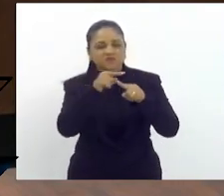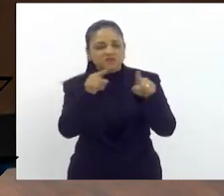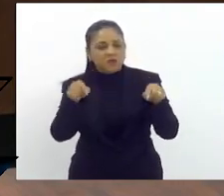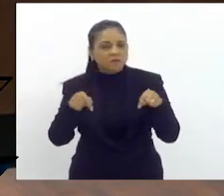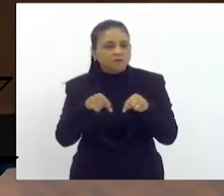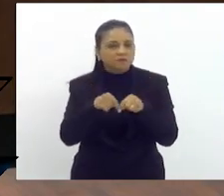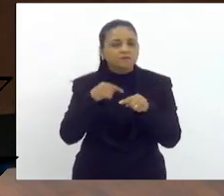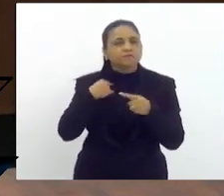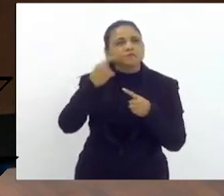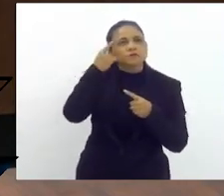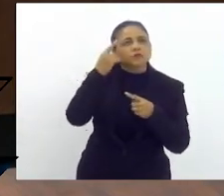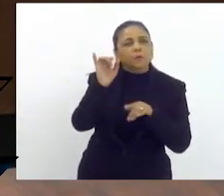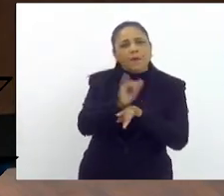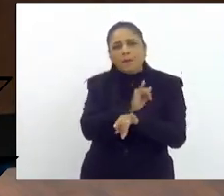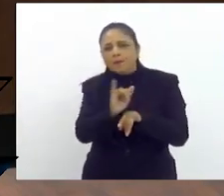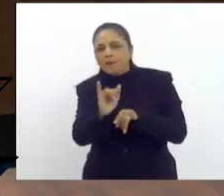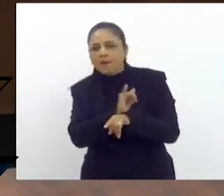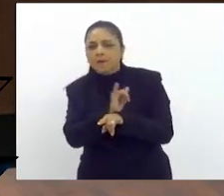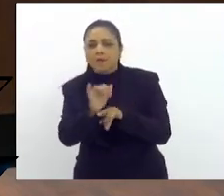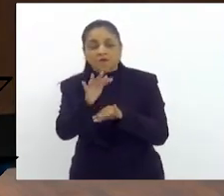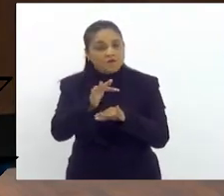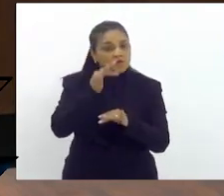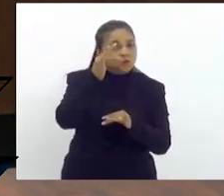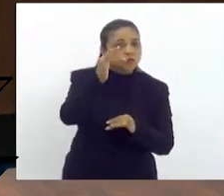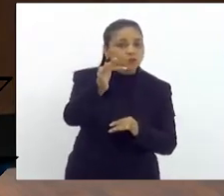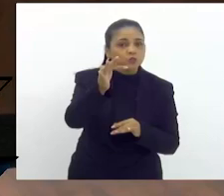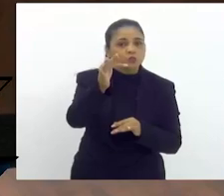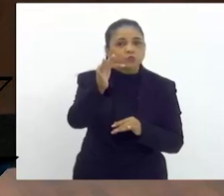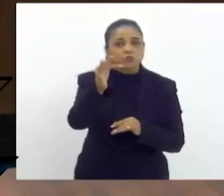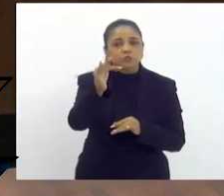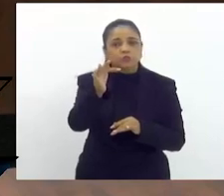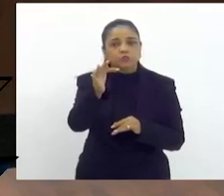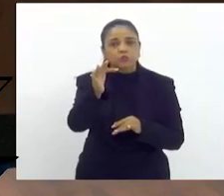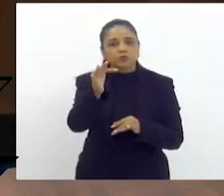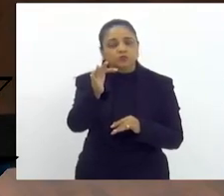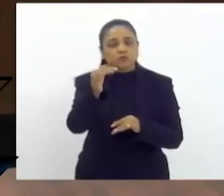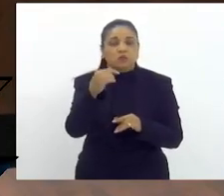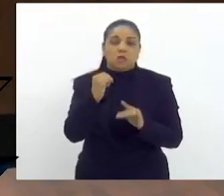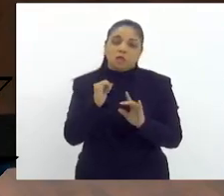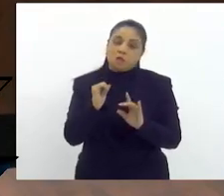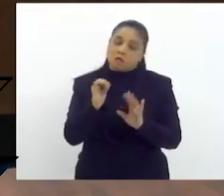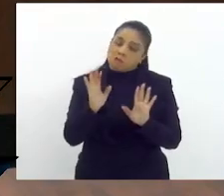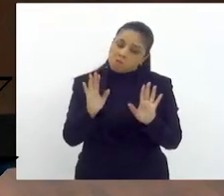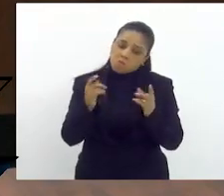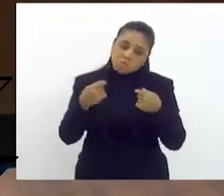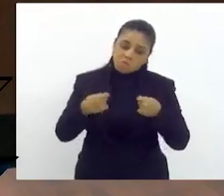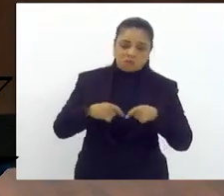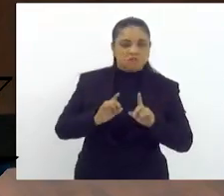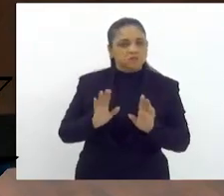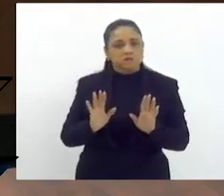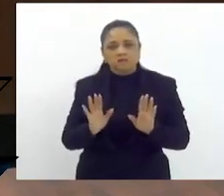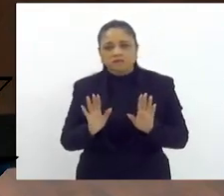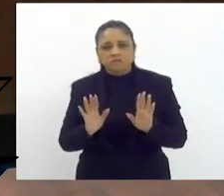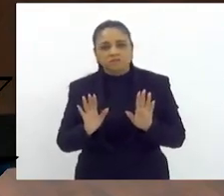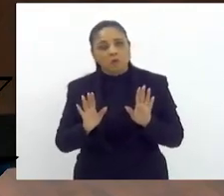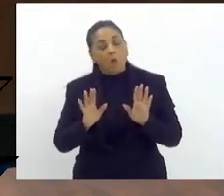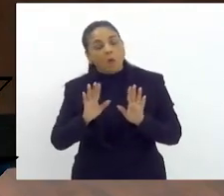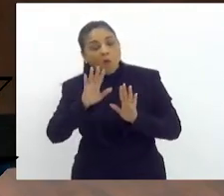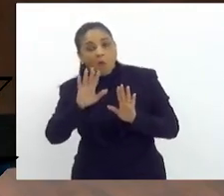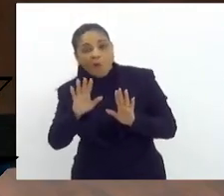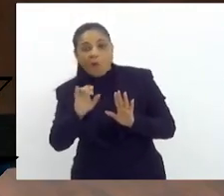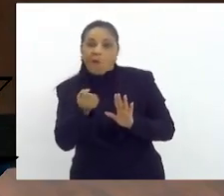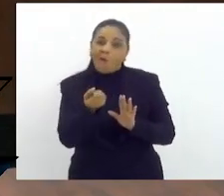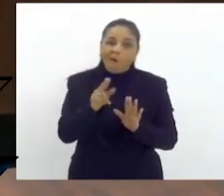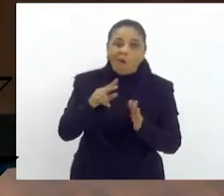que a gente possa né no futuro Espero que não precise mas caso aconteça algo parecido com relação